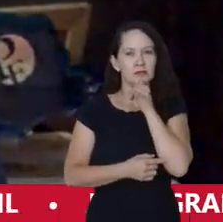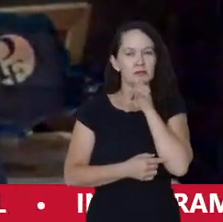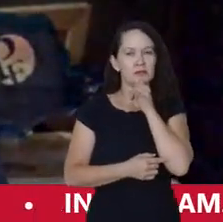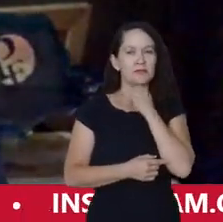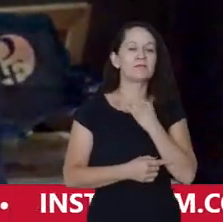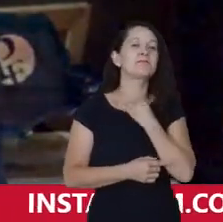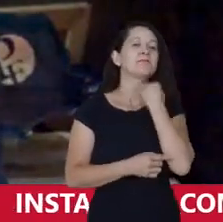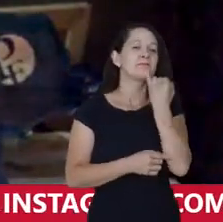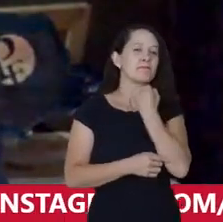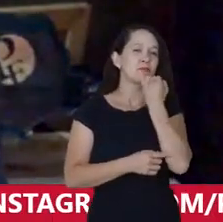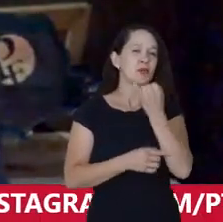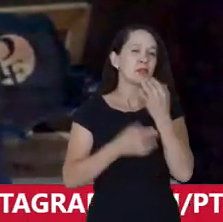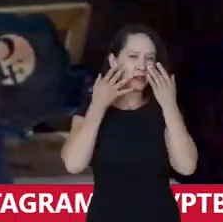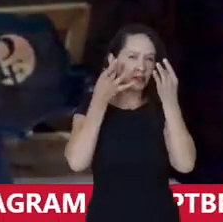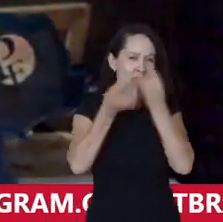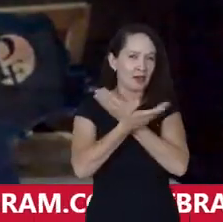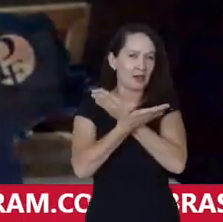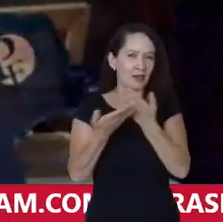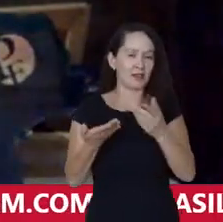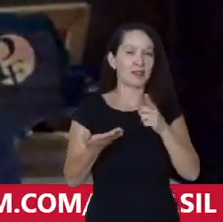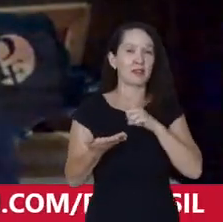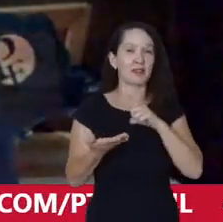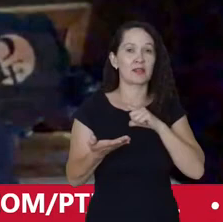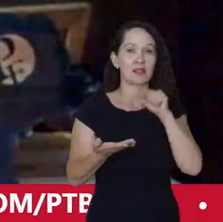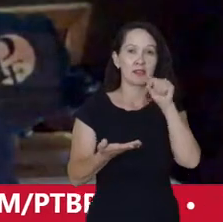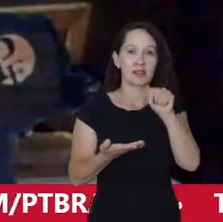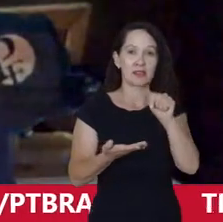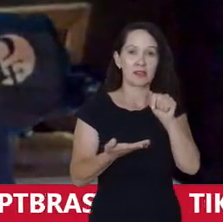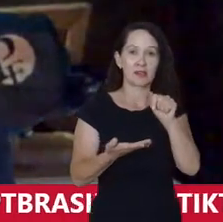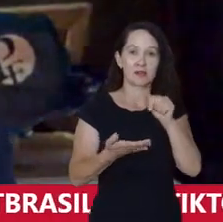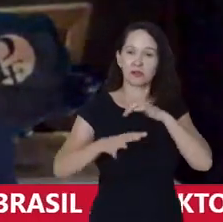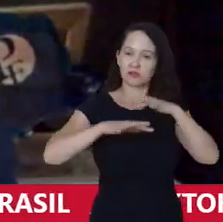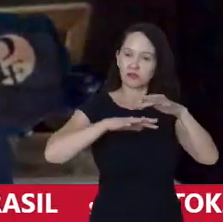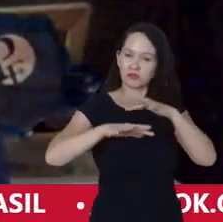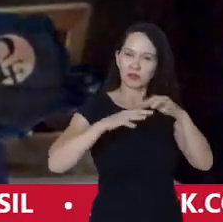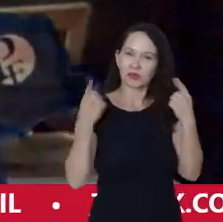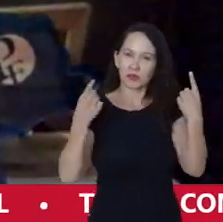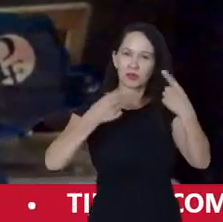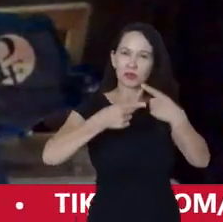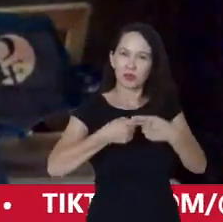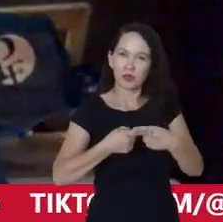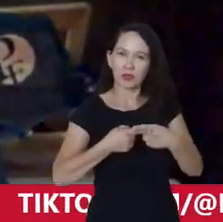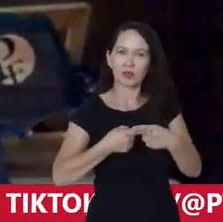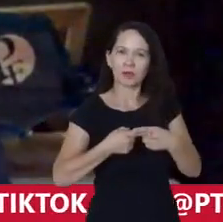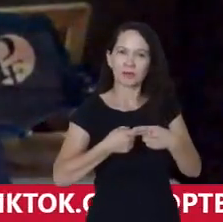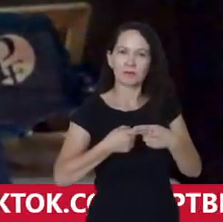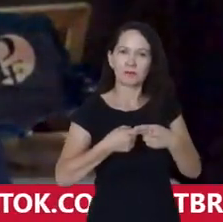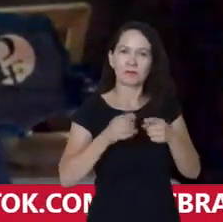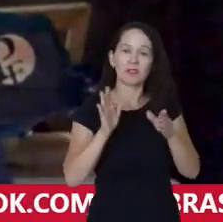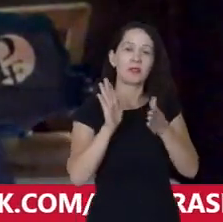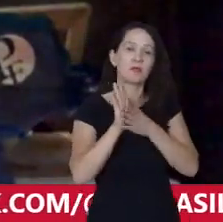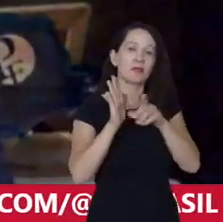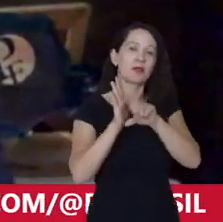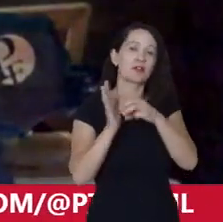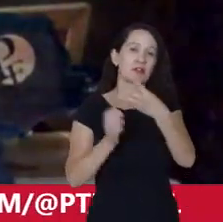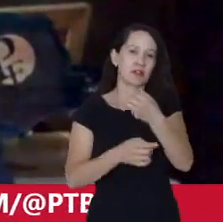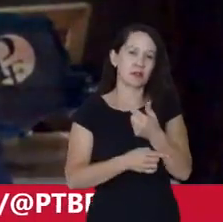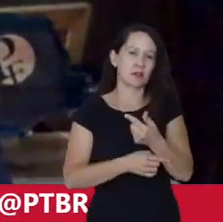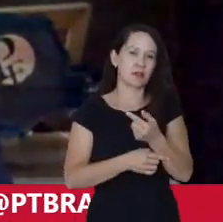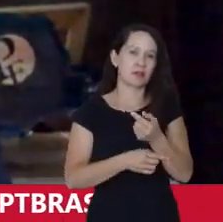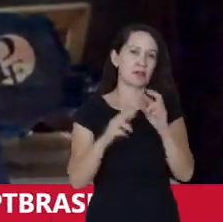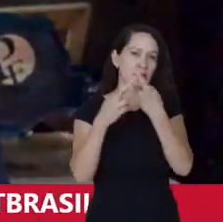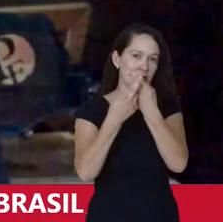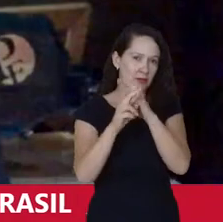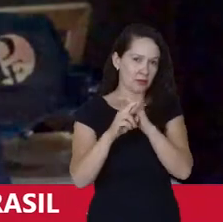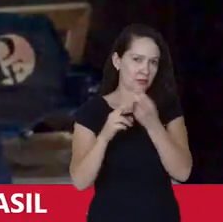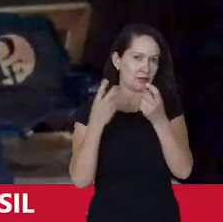vale muito para que haja uma ampla mobilização contra a PEC 32, a reforma